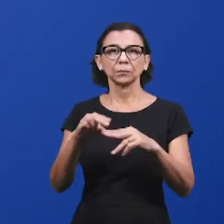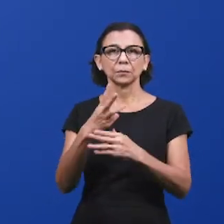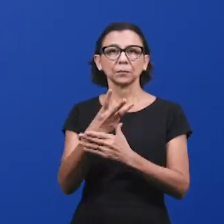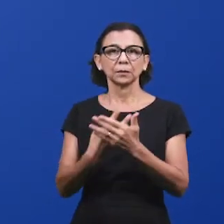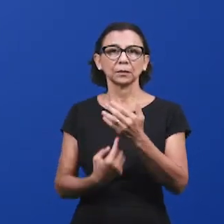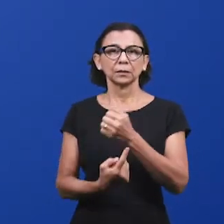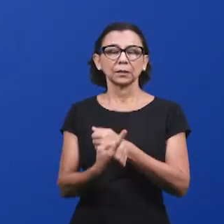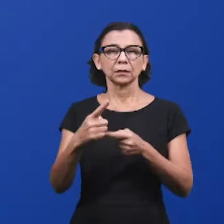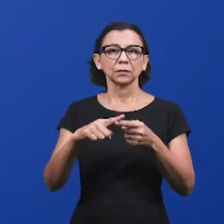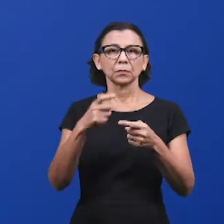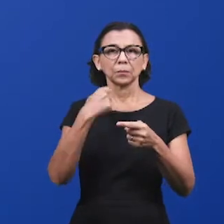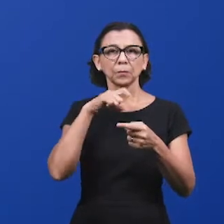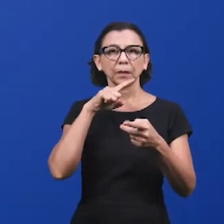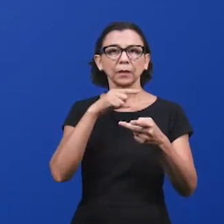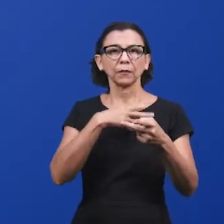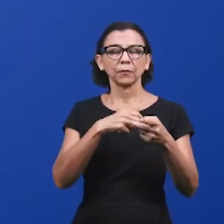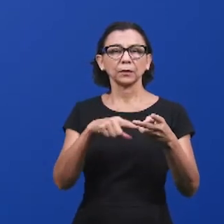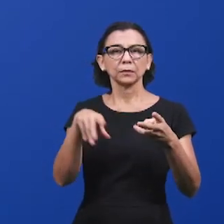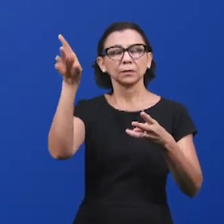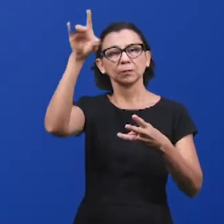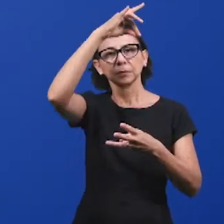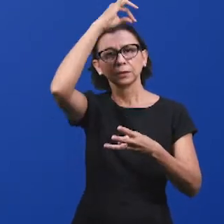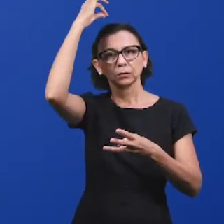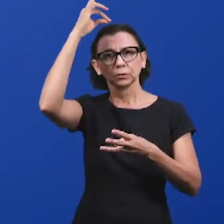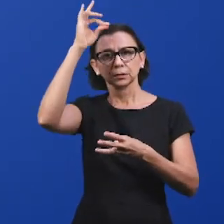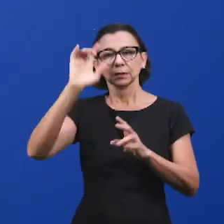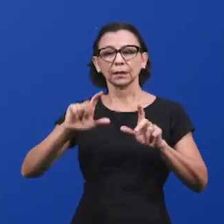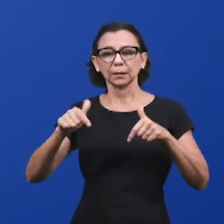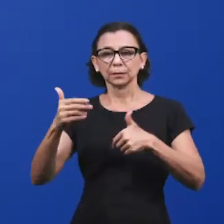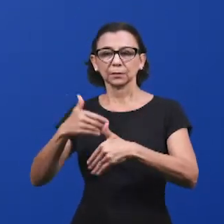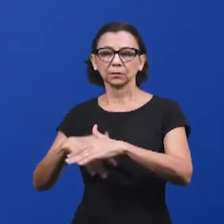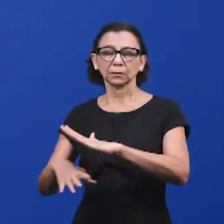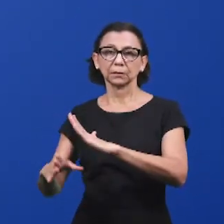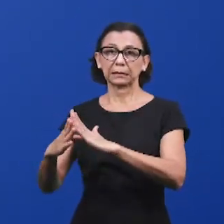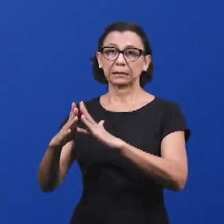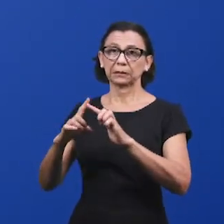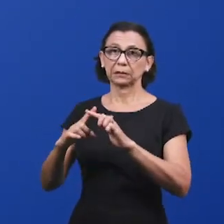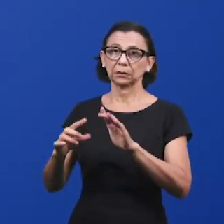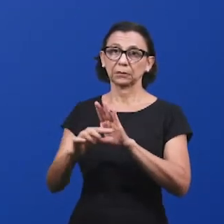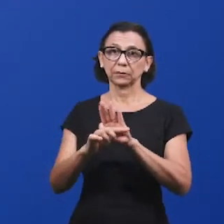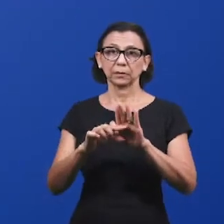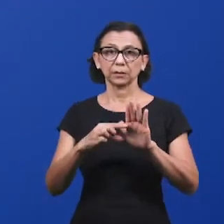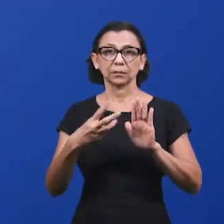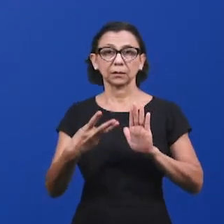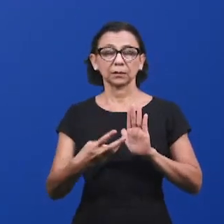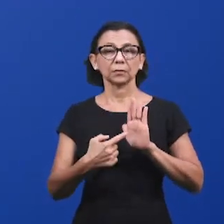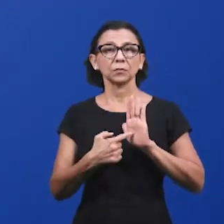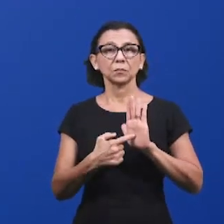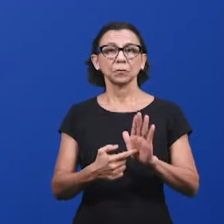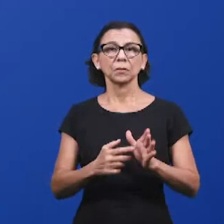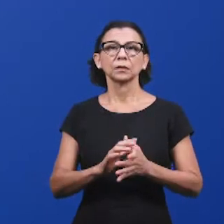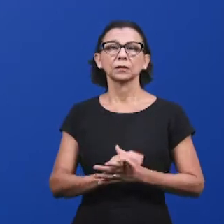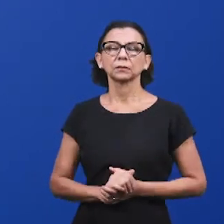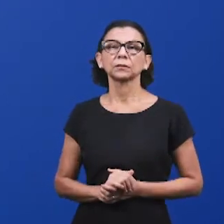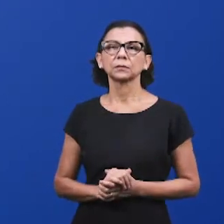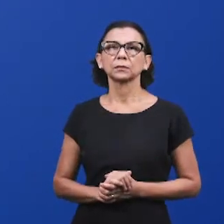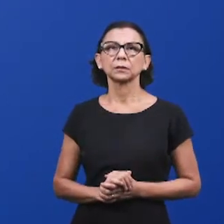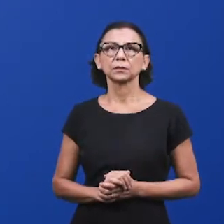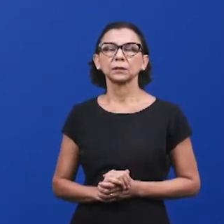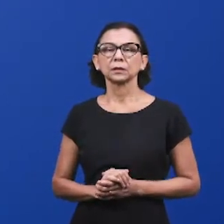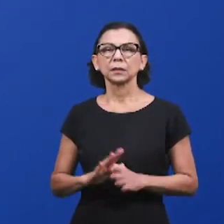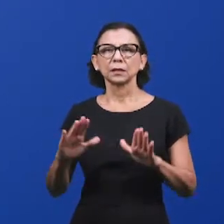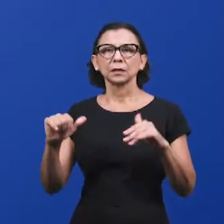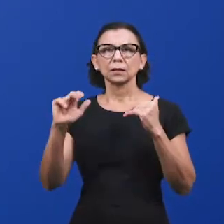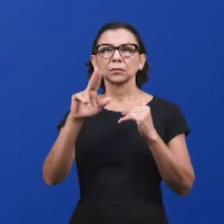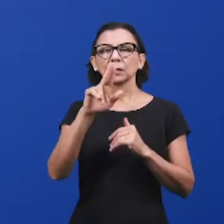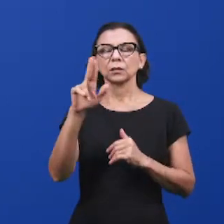Espírito Santo, a operação da Trindade no meio da igreja. Que o verso 3 nos diz: Bendito Deus e Pai de nosso Senhor